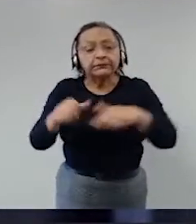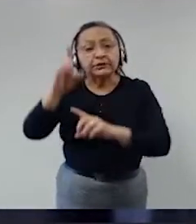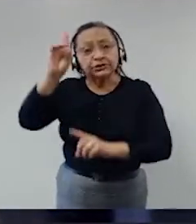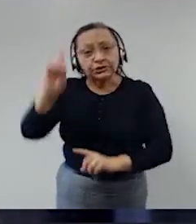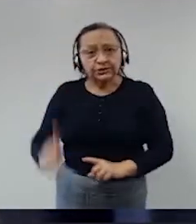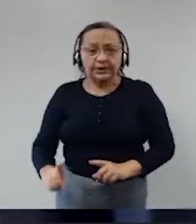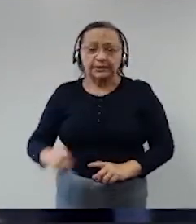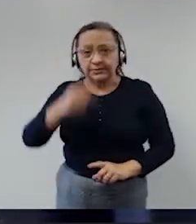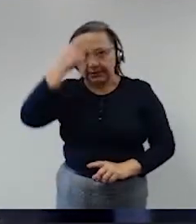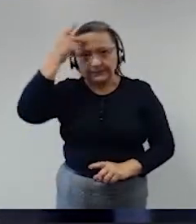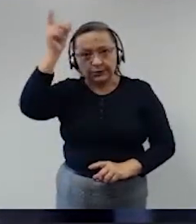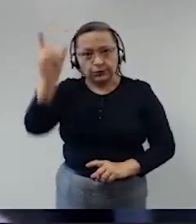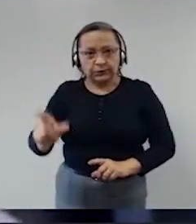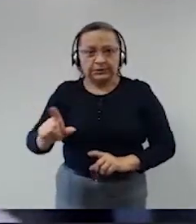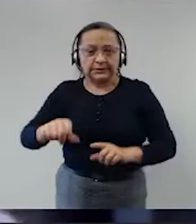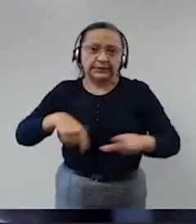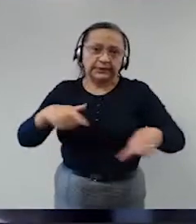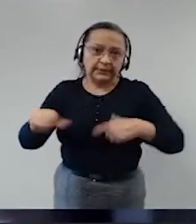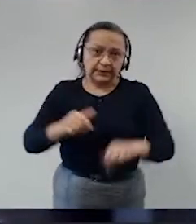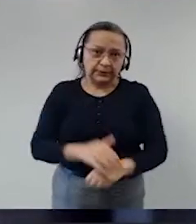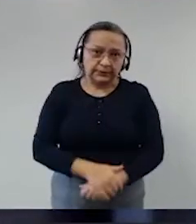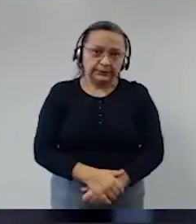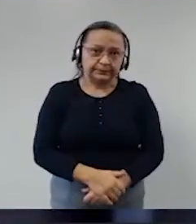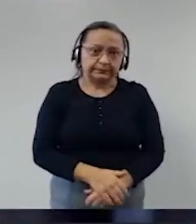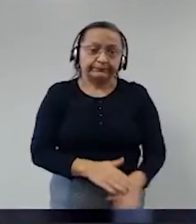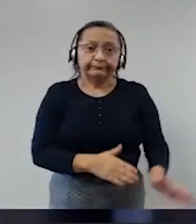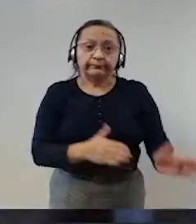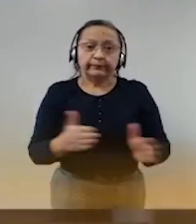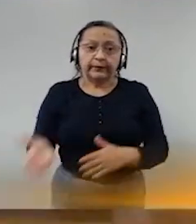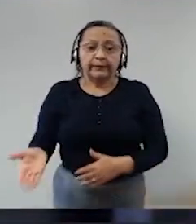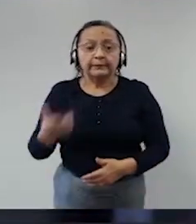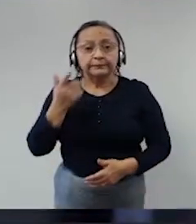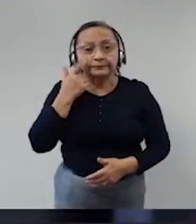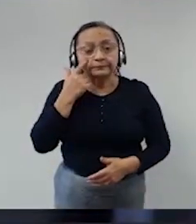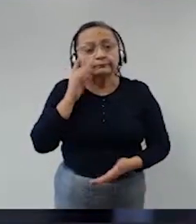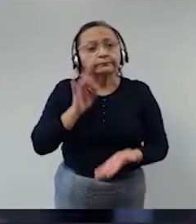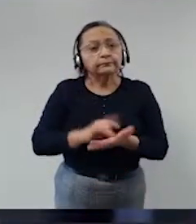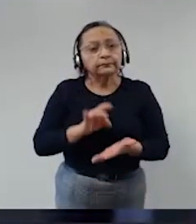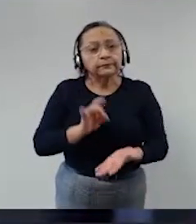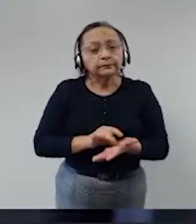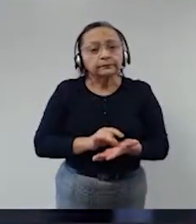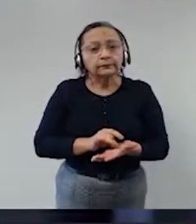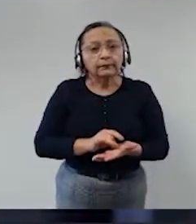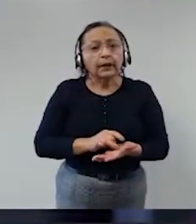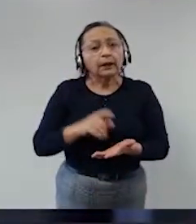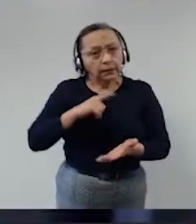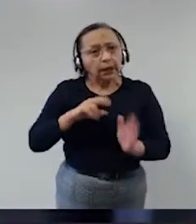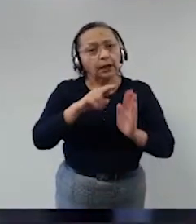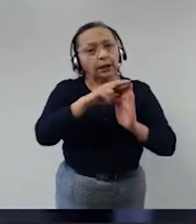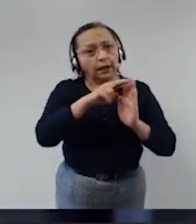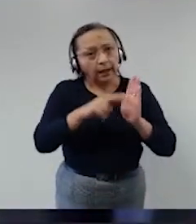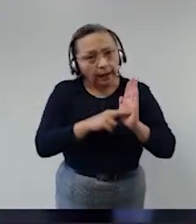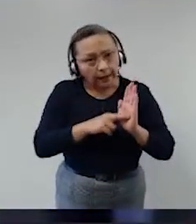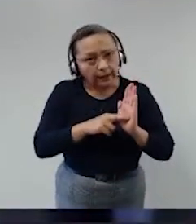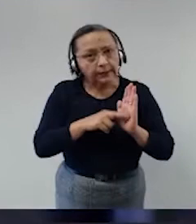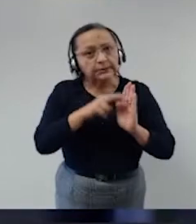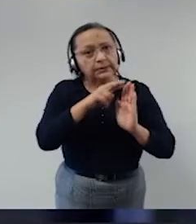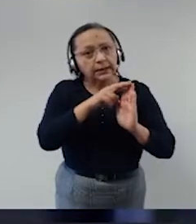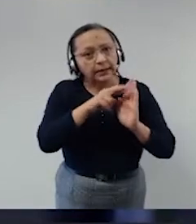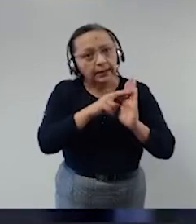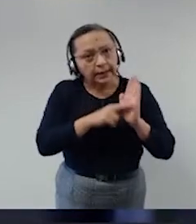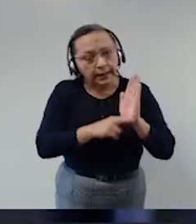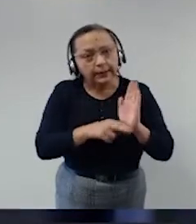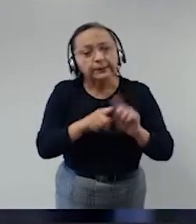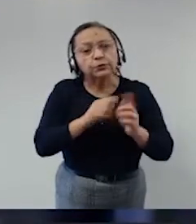trabalhador. Então, vejam que, na verdade, as regras e os princípios